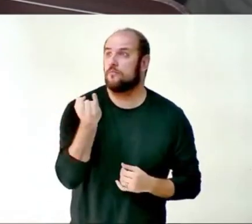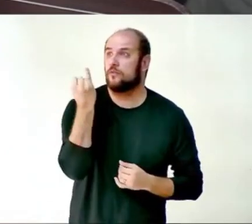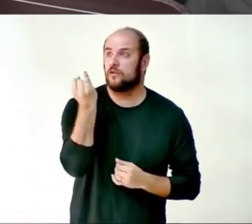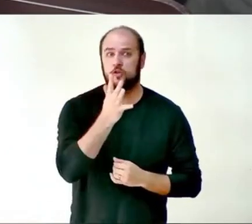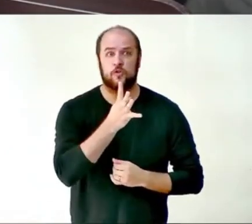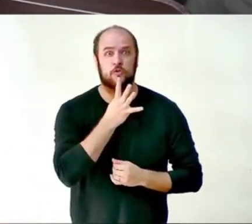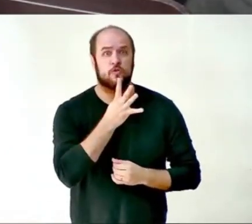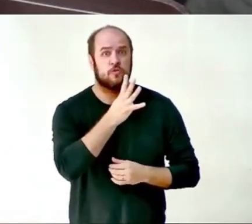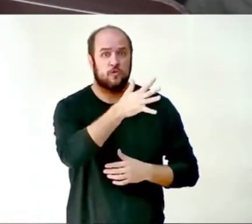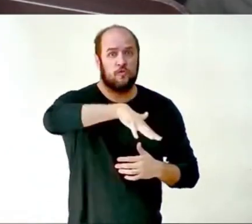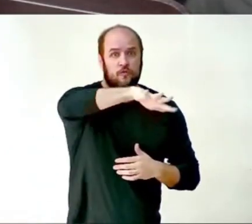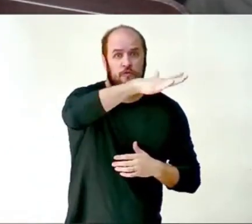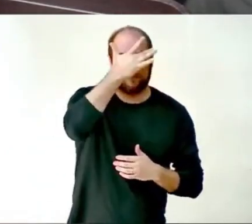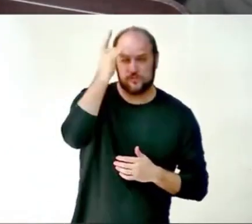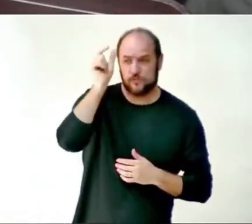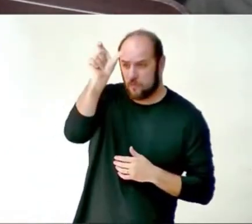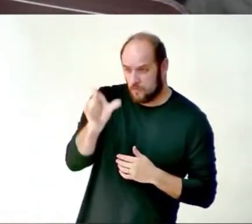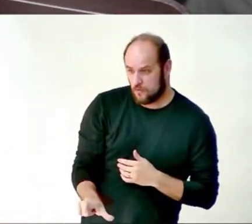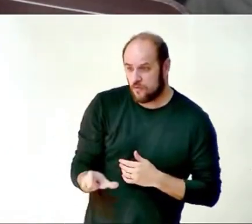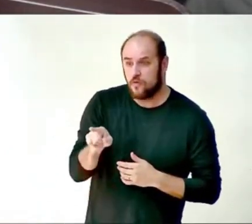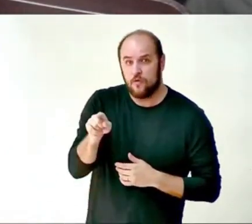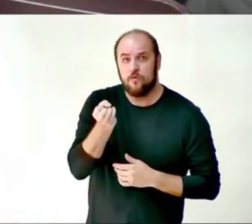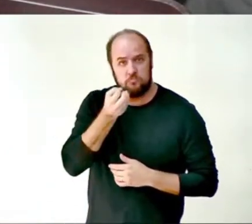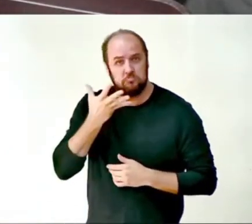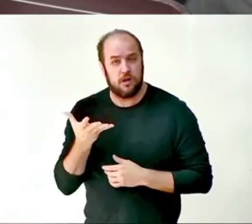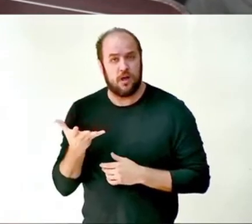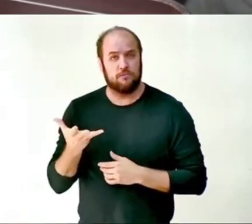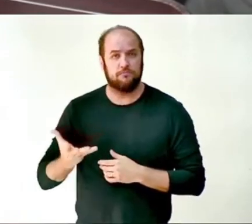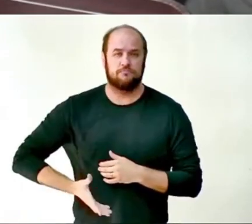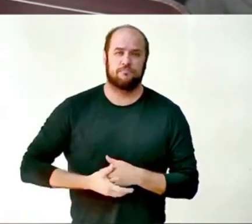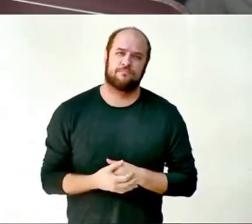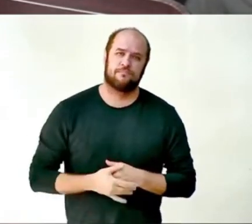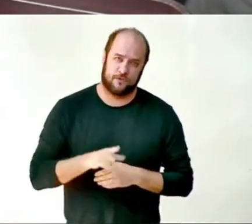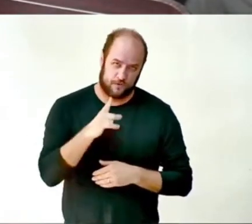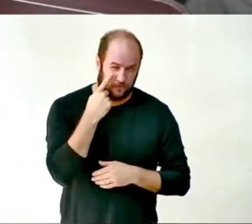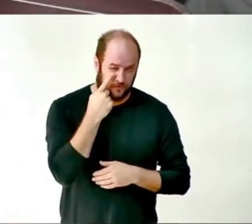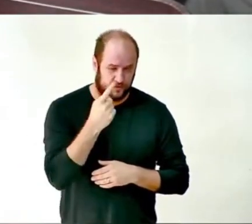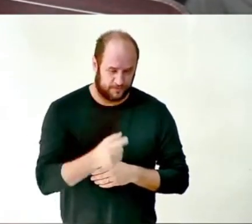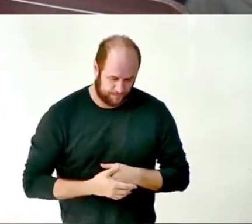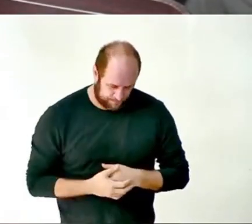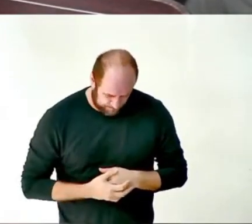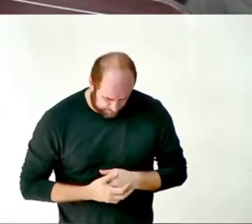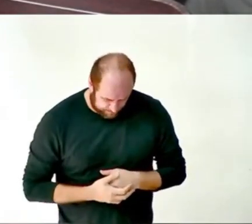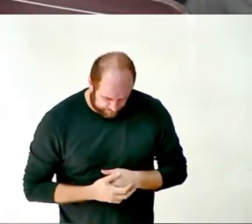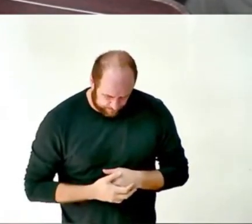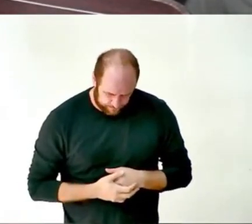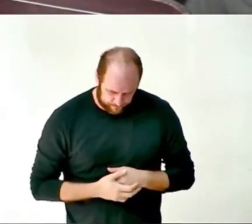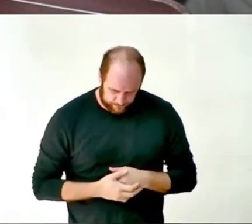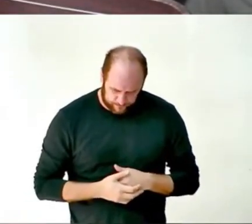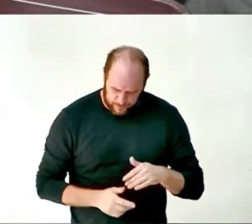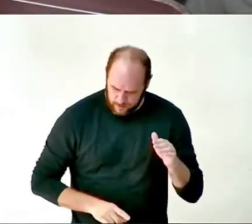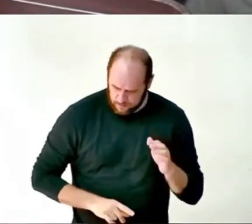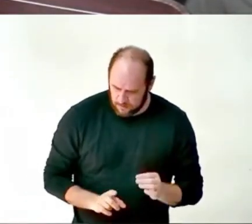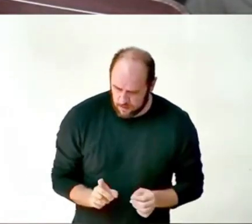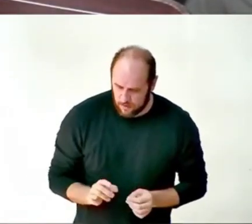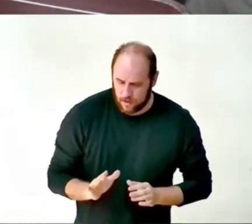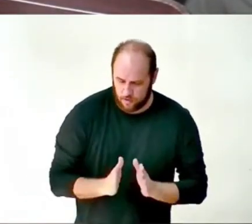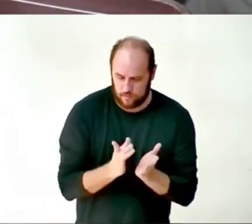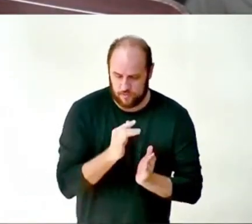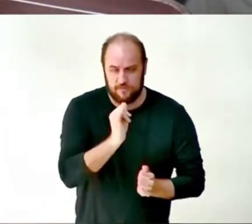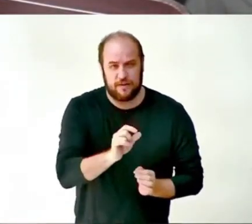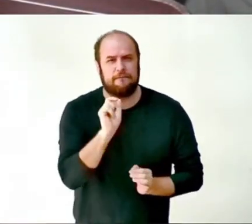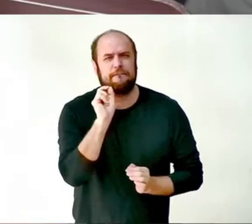conhecido como alguém que faz coisas boas. Veja só. Ora, quem é que vos há de maltratar,